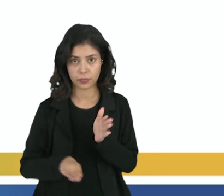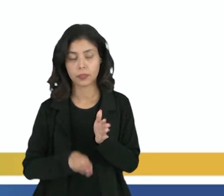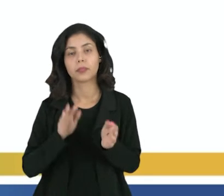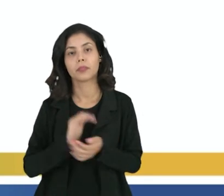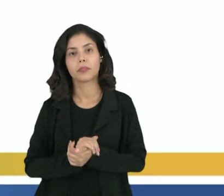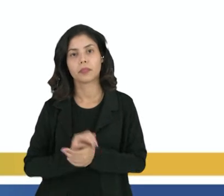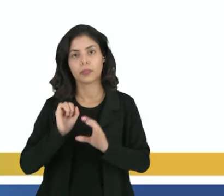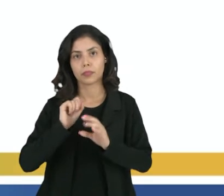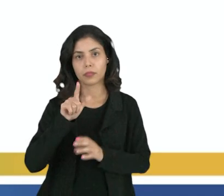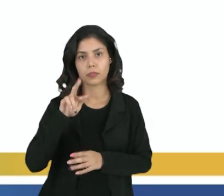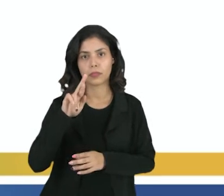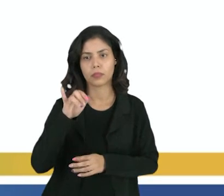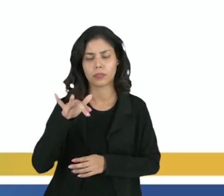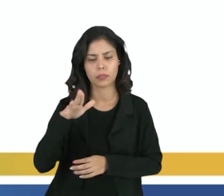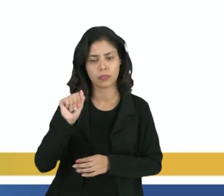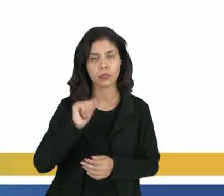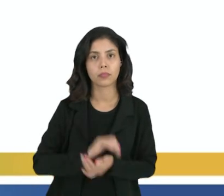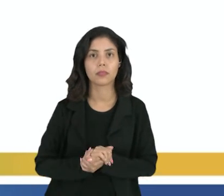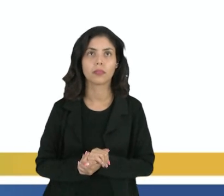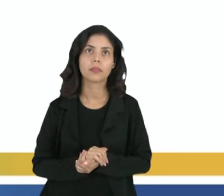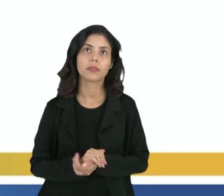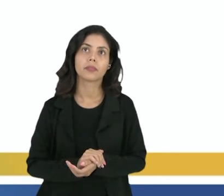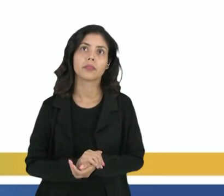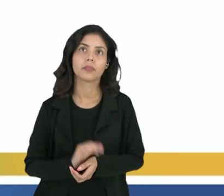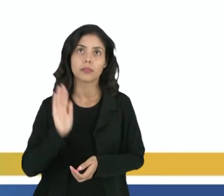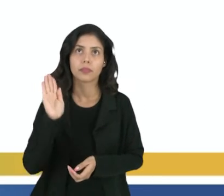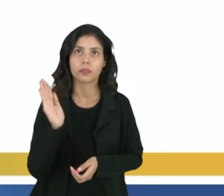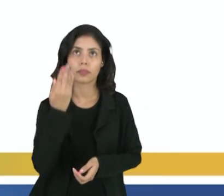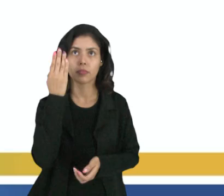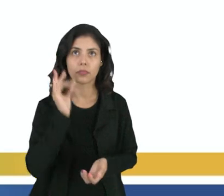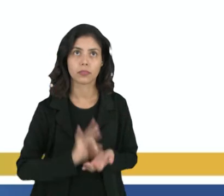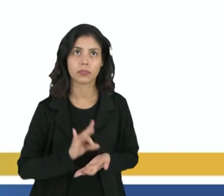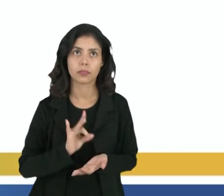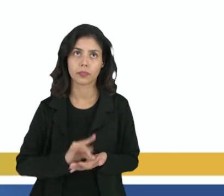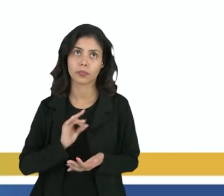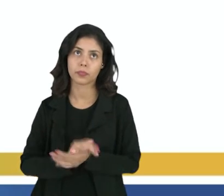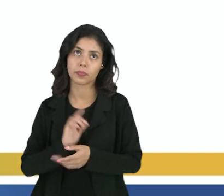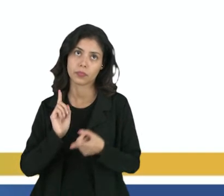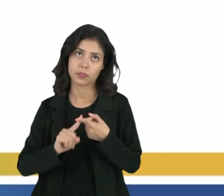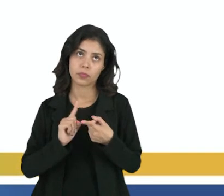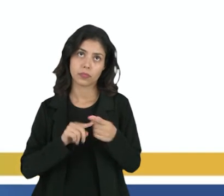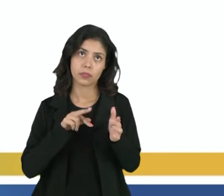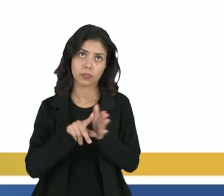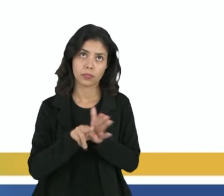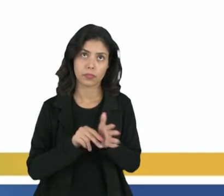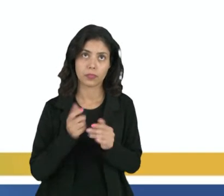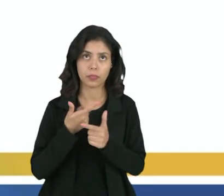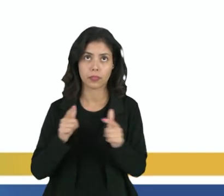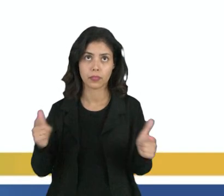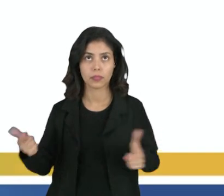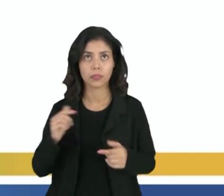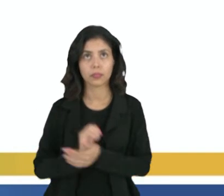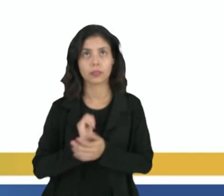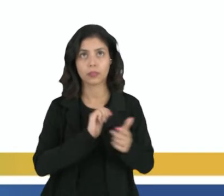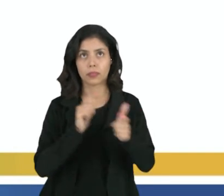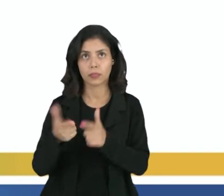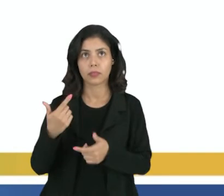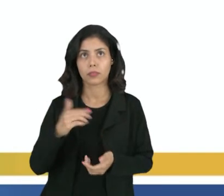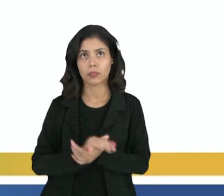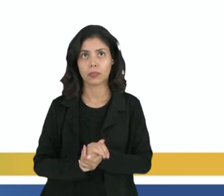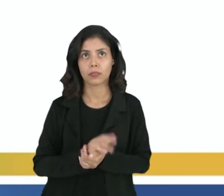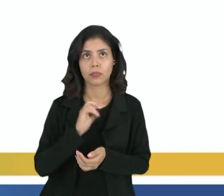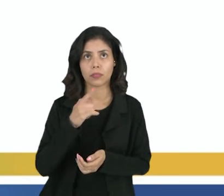e classifique-as como verdadeiro ou falso. Afirmativa 1. Um bioma é uma grande